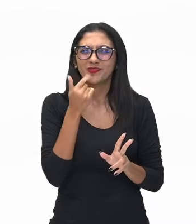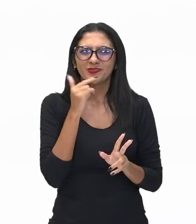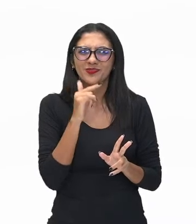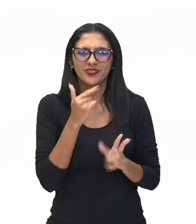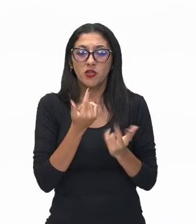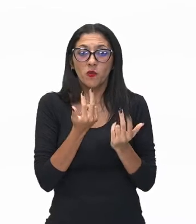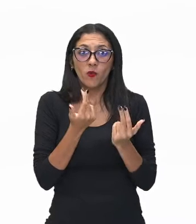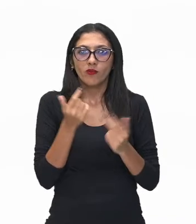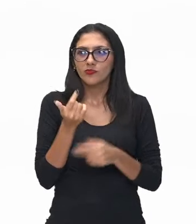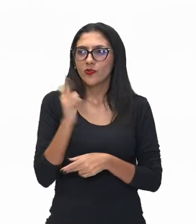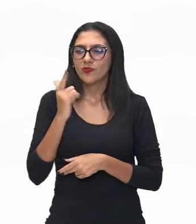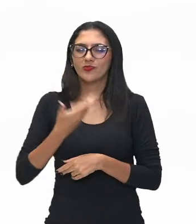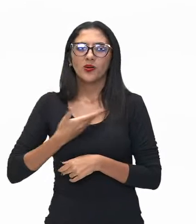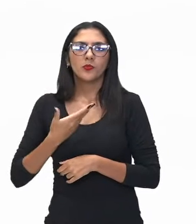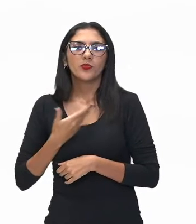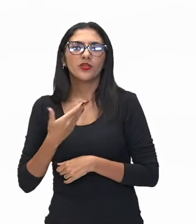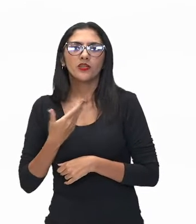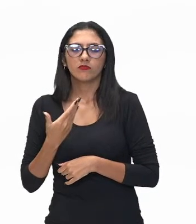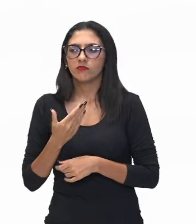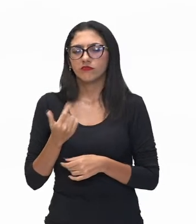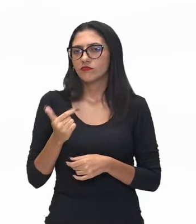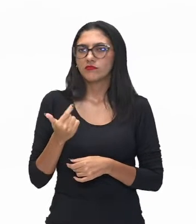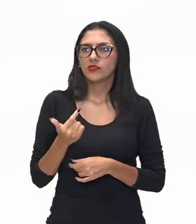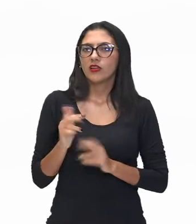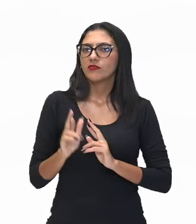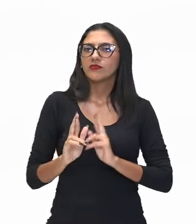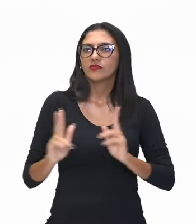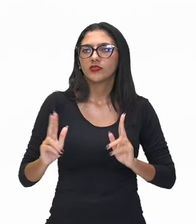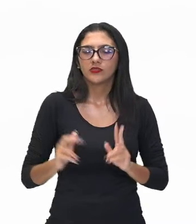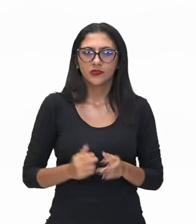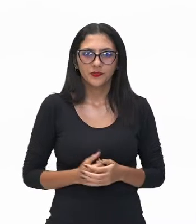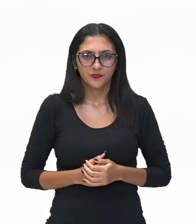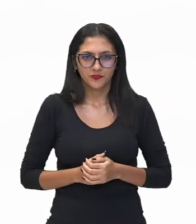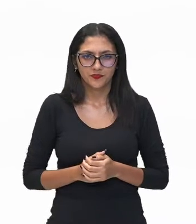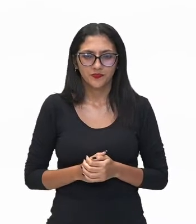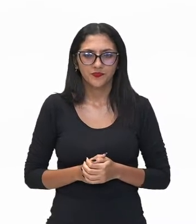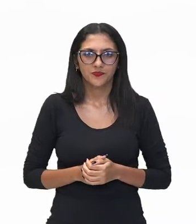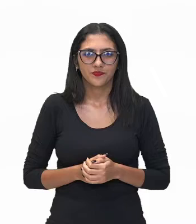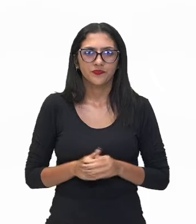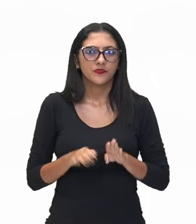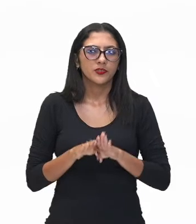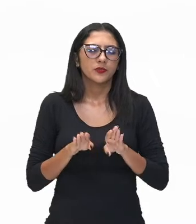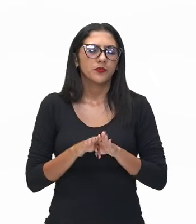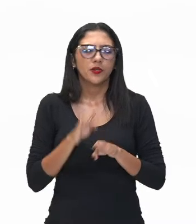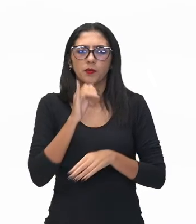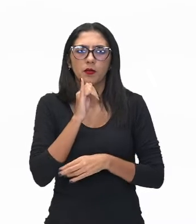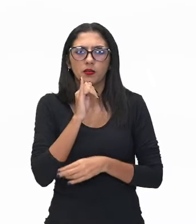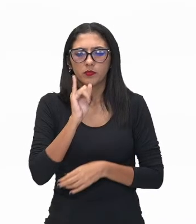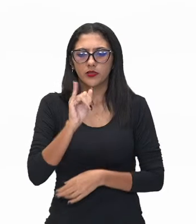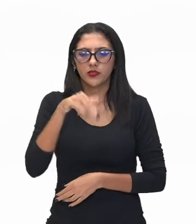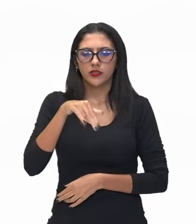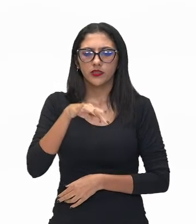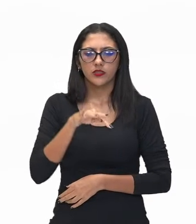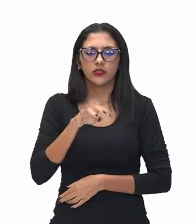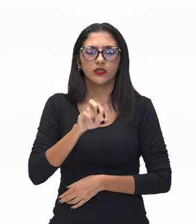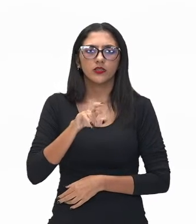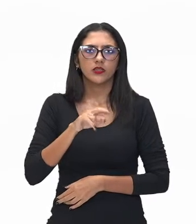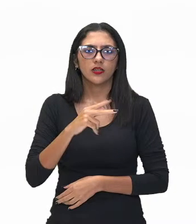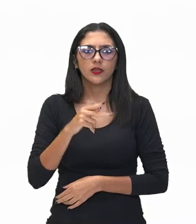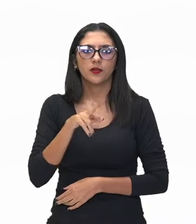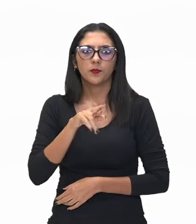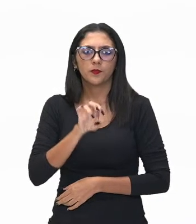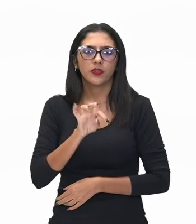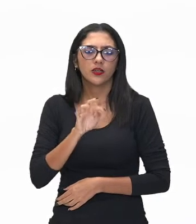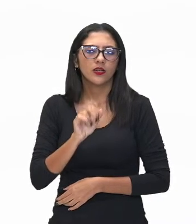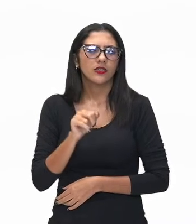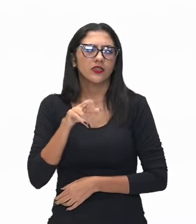minha colega, né? E interpretar a partir de onde os pés pisam é o que você conhece, né?